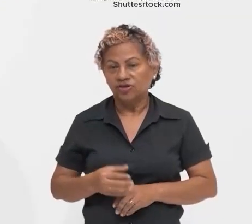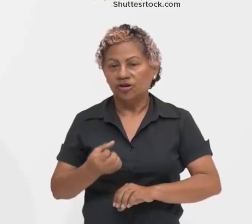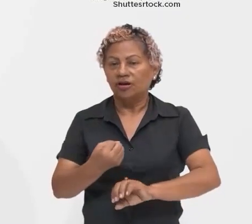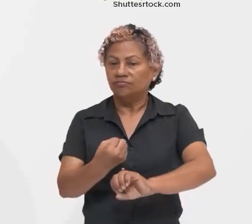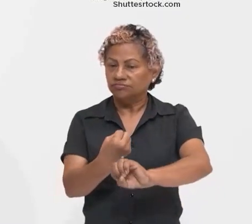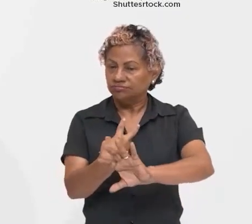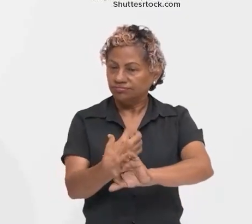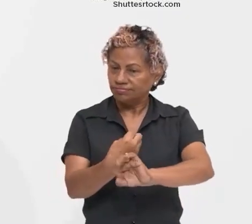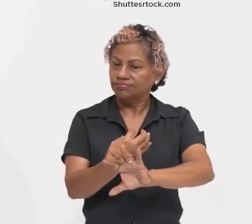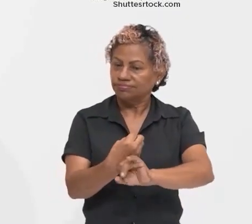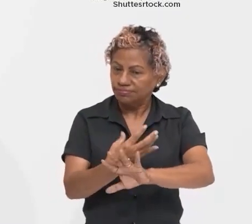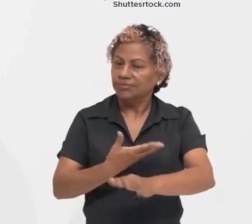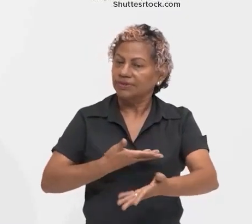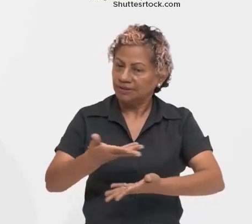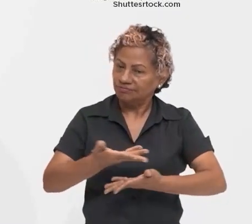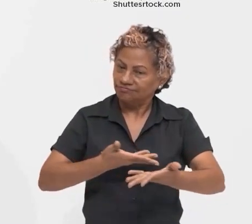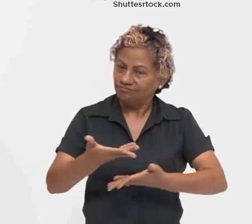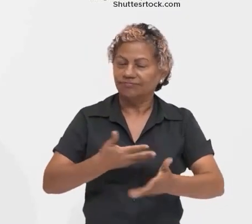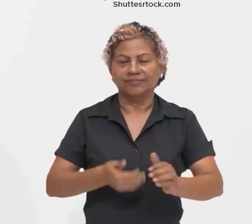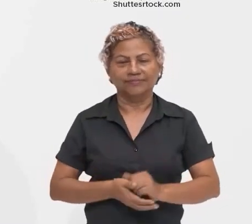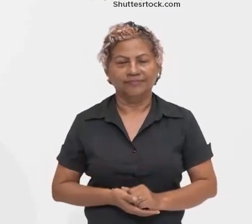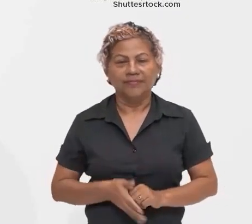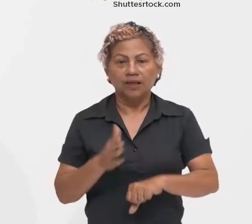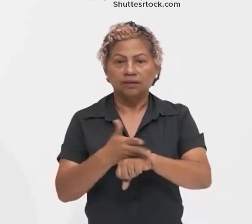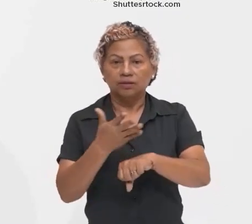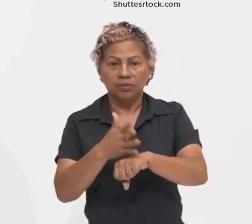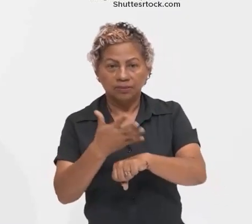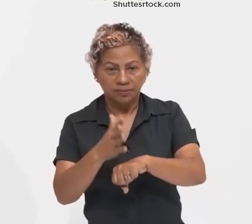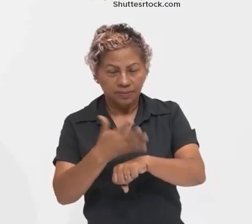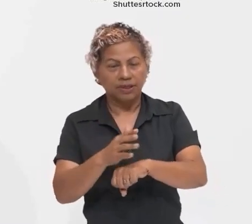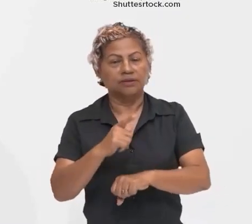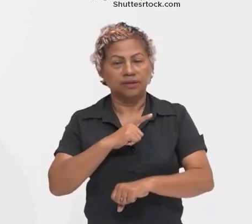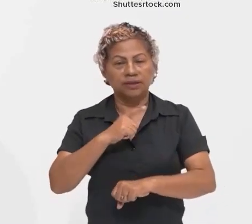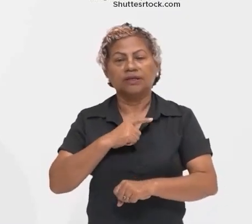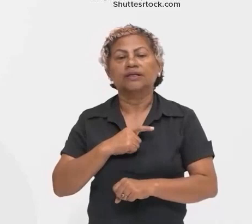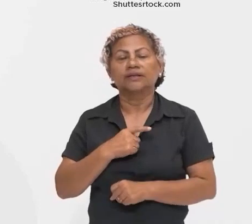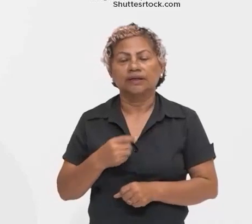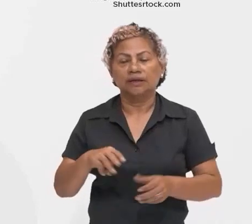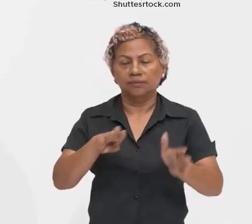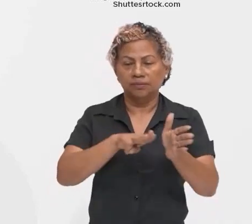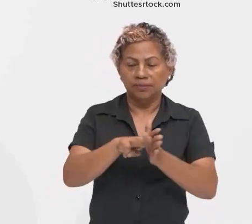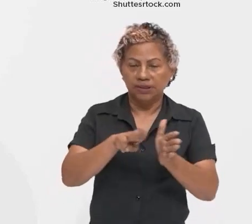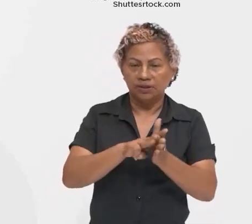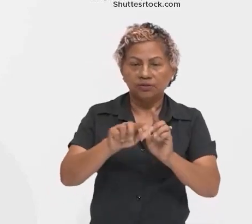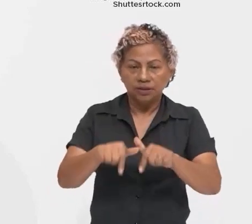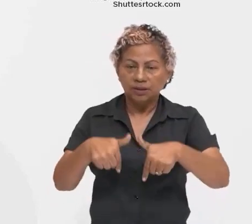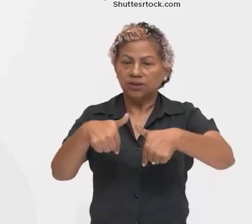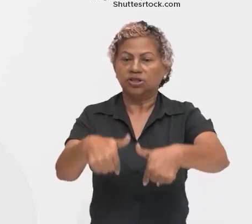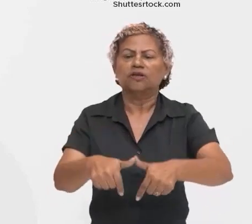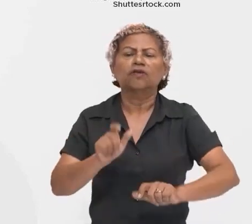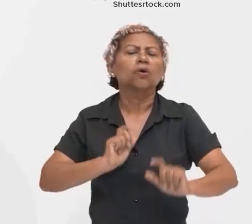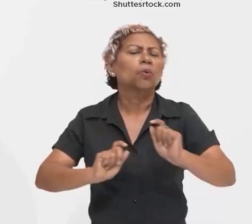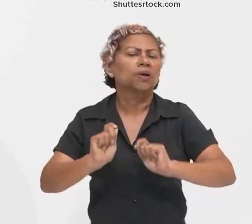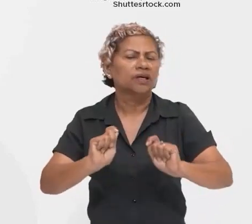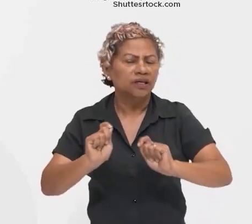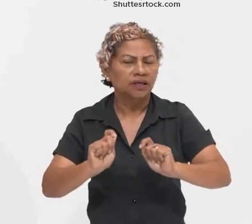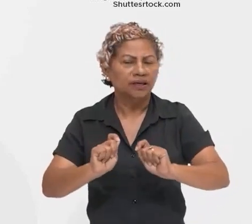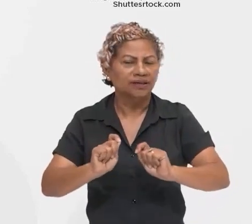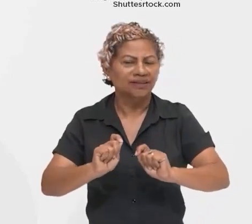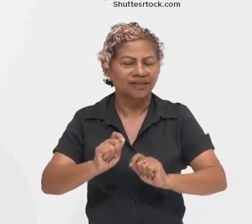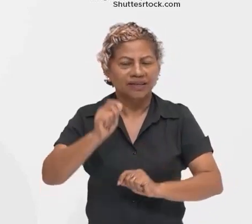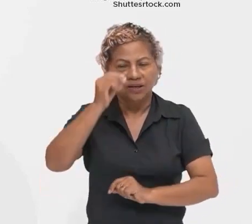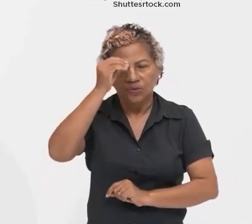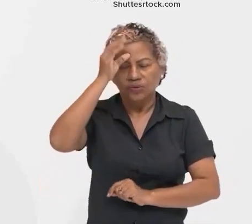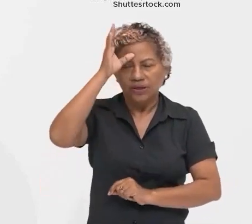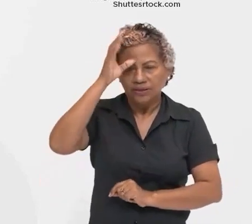conceito, essa é uma prática que faz parte das metodologias ativas. O que é? O conhecimento